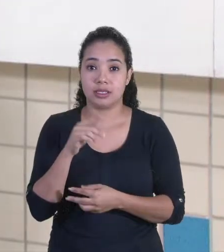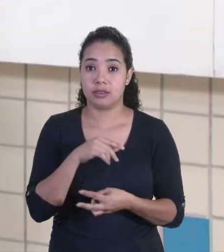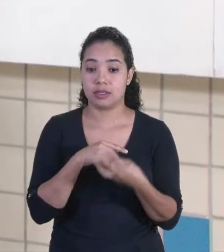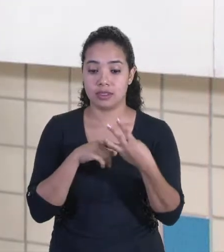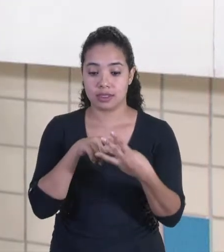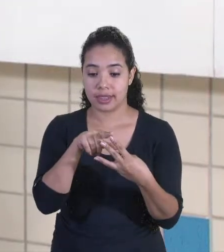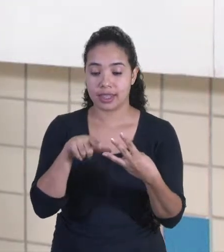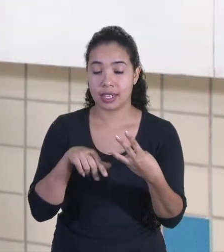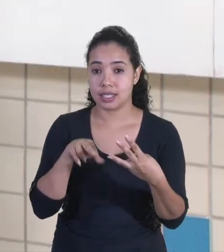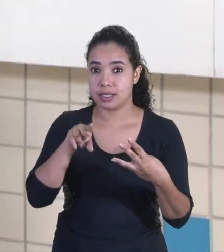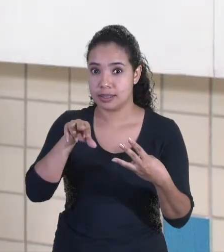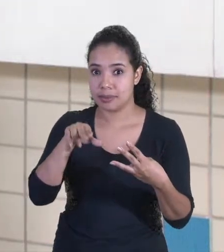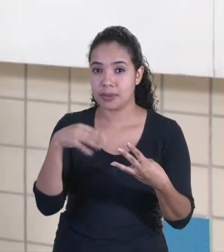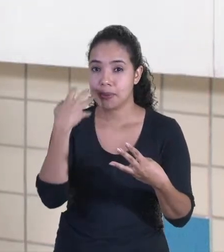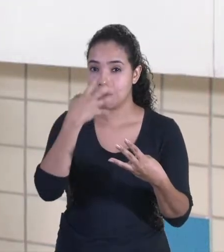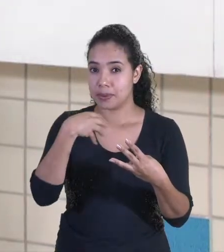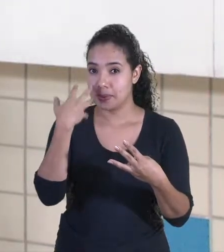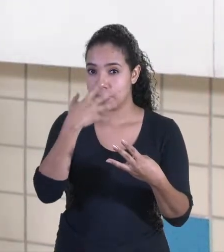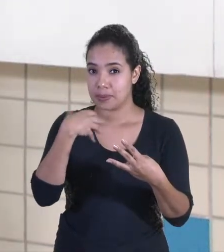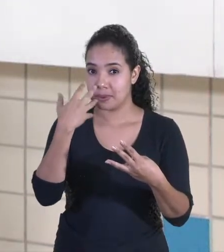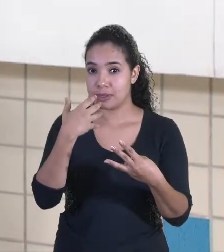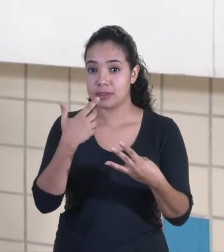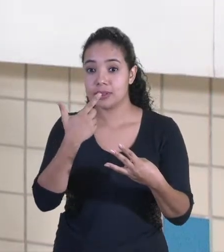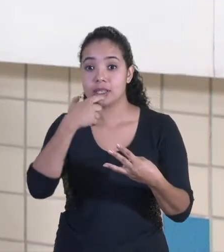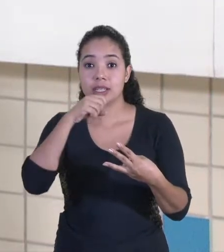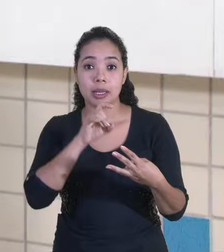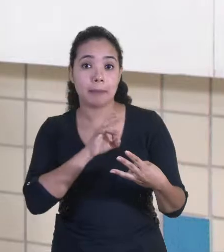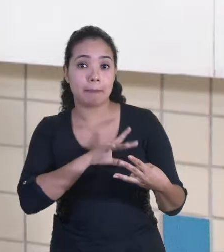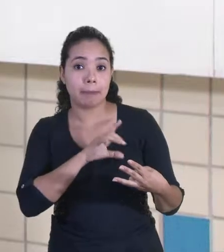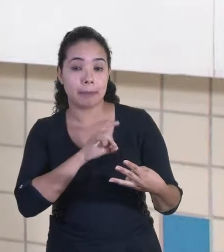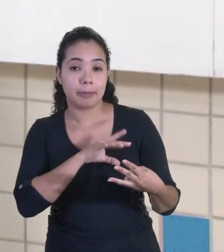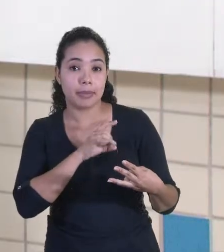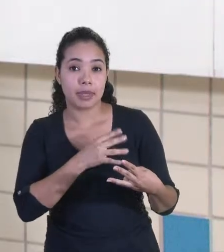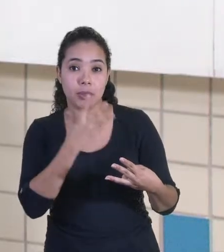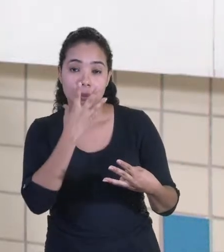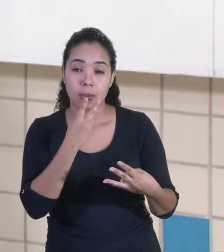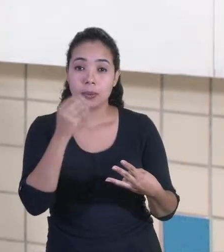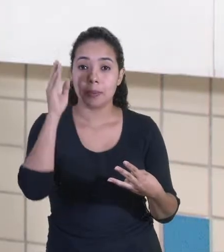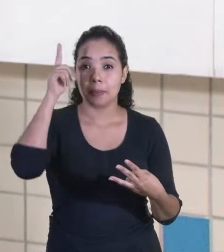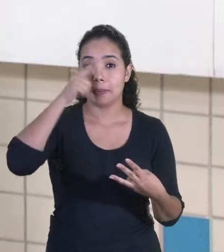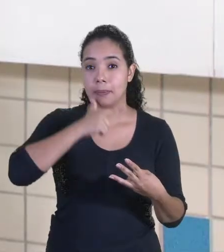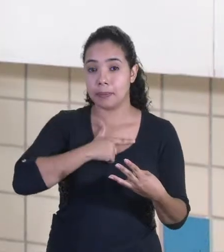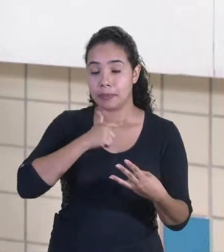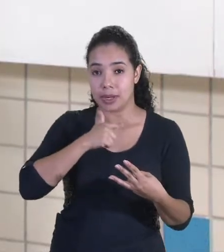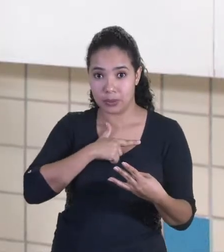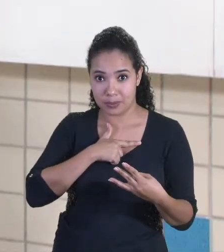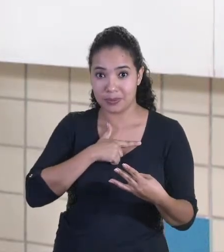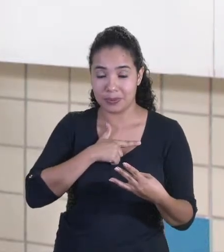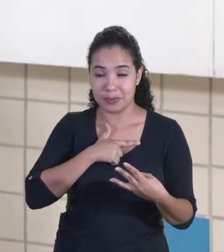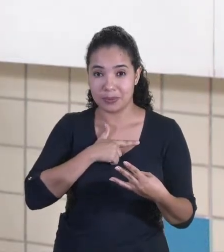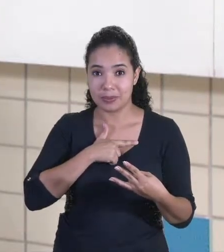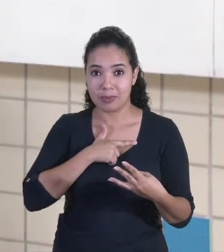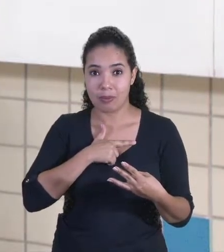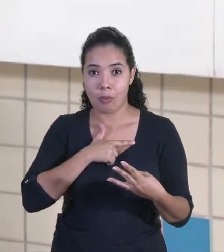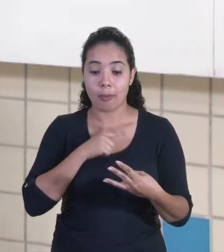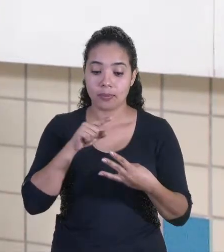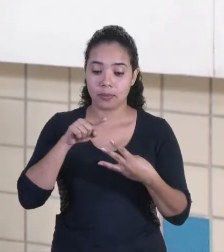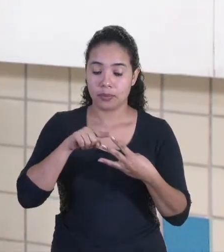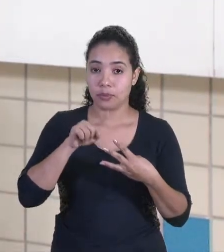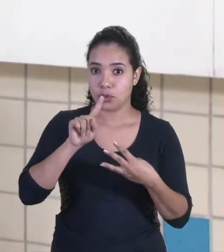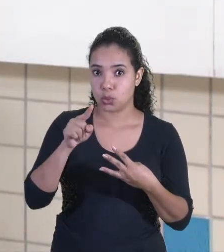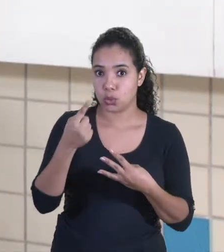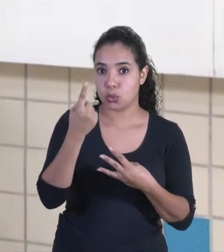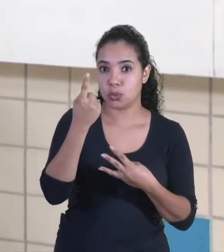irmãozinhos e eles sempre cantam assim: quem tem medo do lobo mau, lobo mau, lobo mau. E um